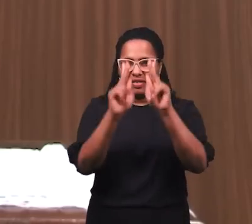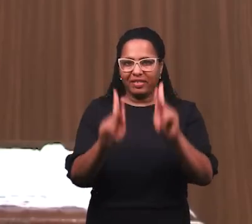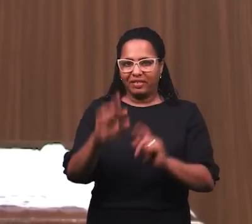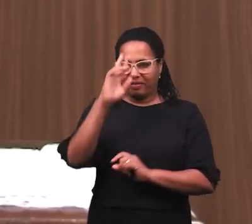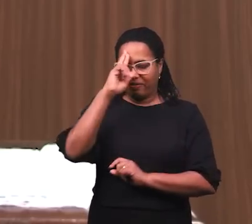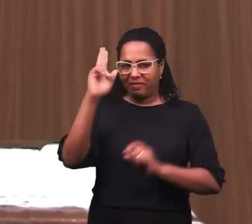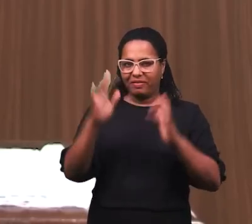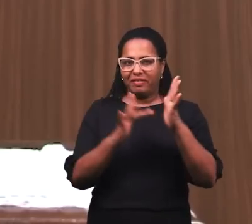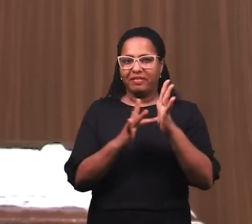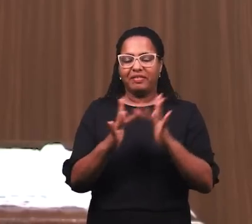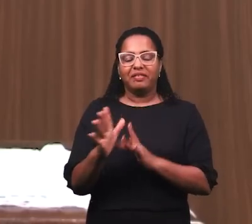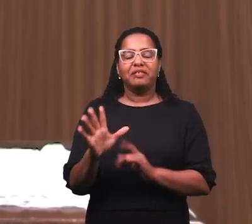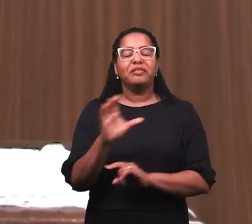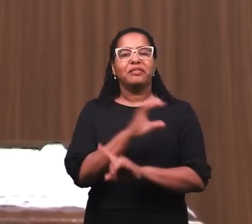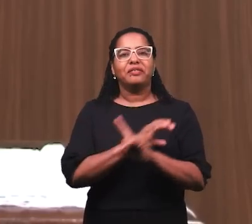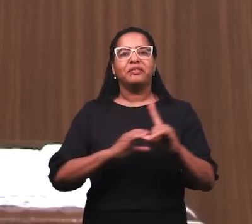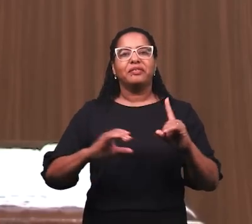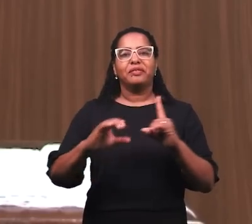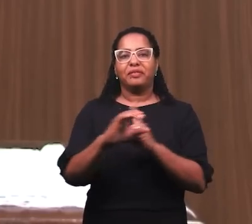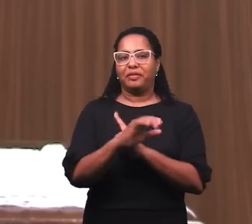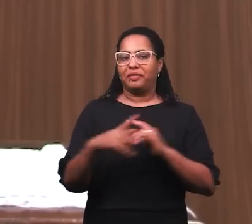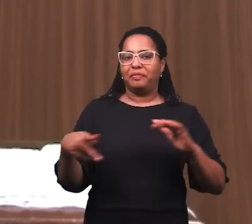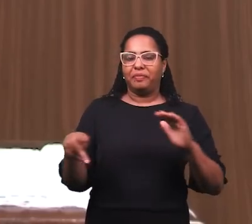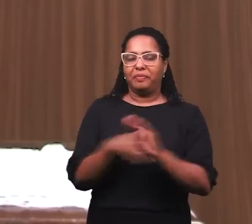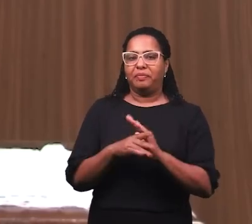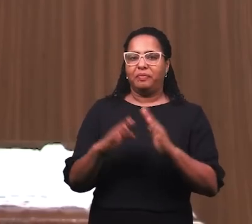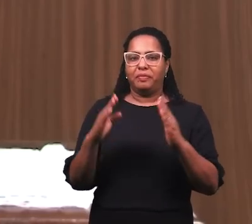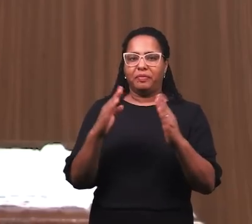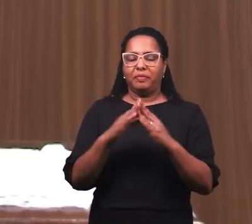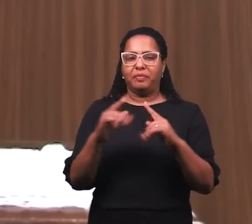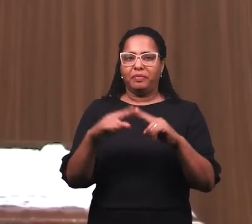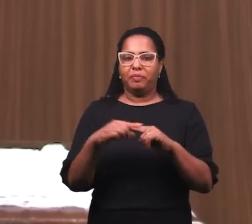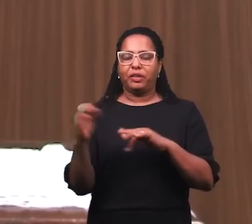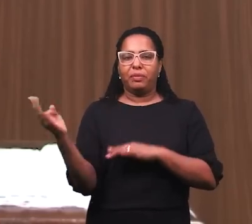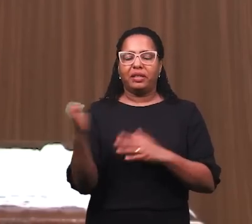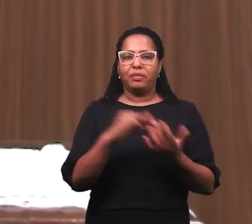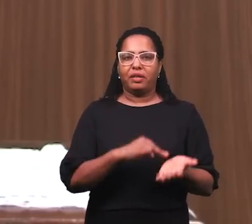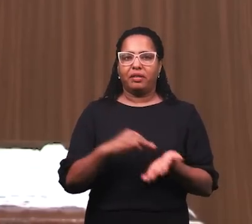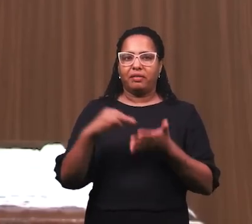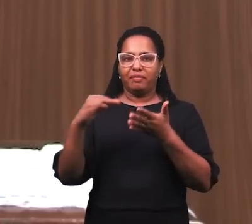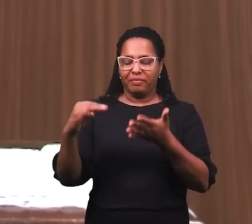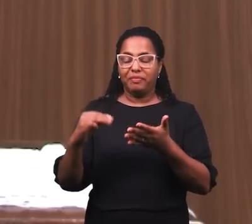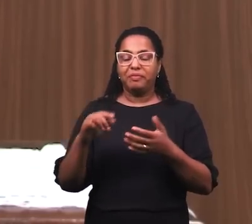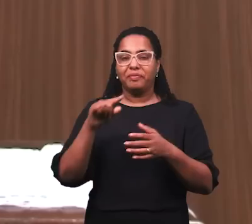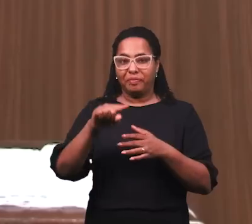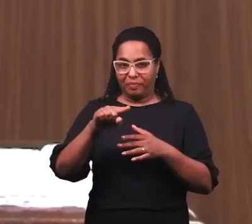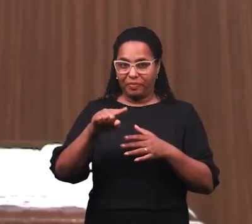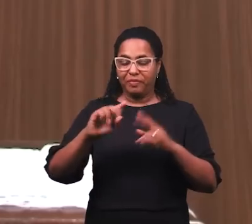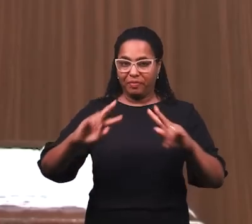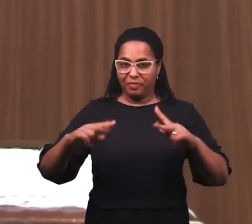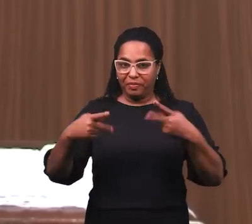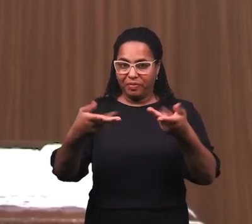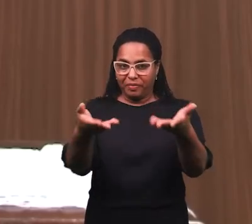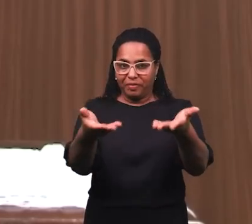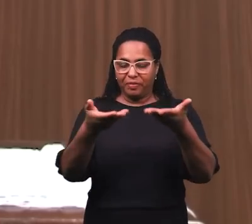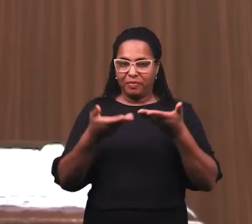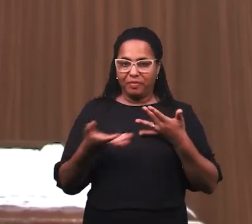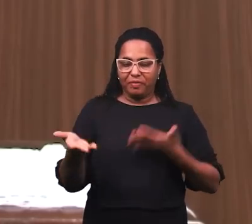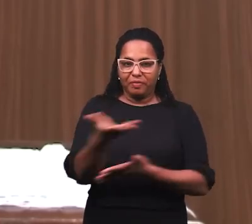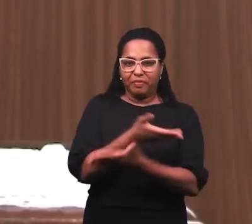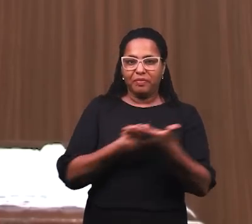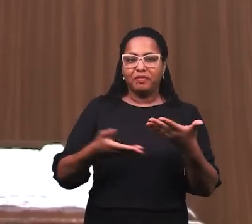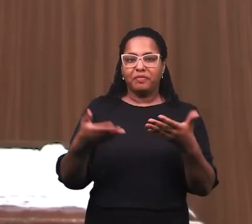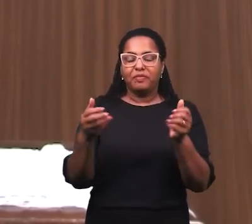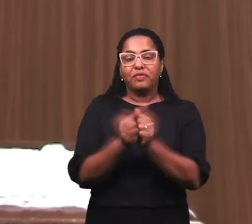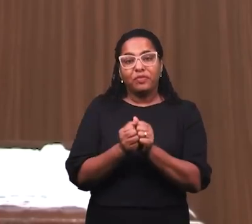Nós saudamos a todos com a paz do Senhor Jesus. Este é um culto da Igreja Cristã Maranata. Você que recebeu este link está